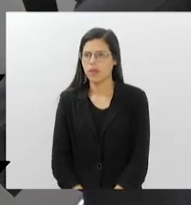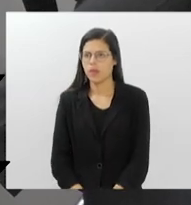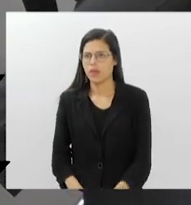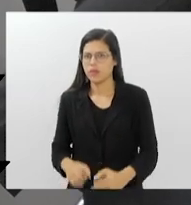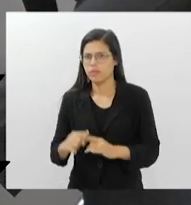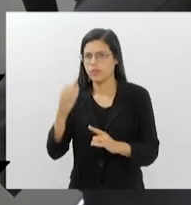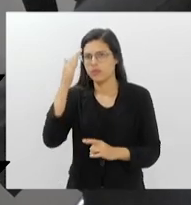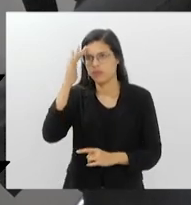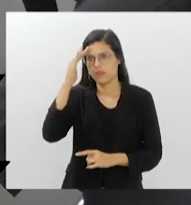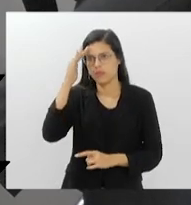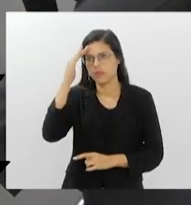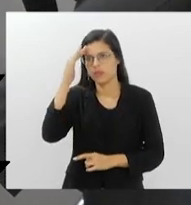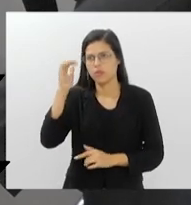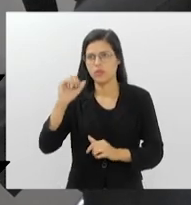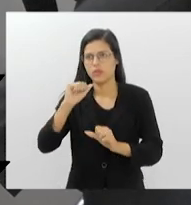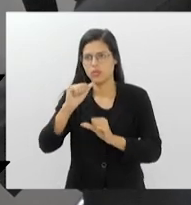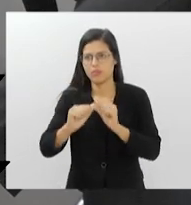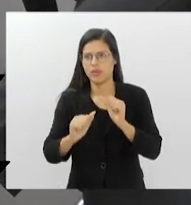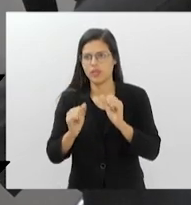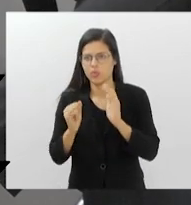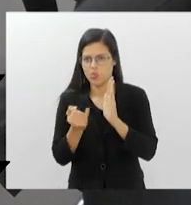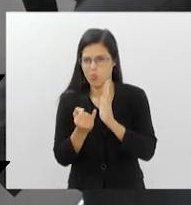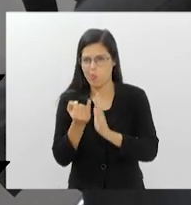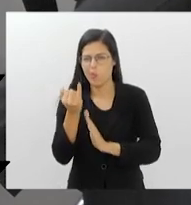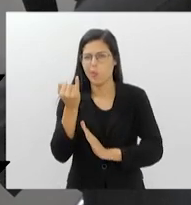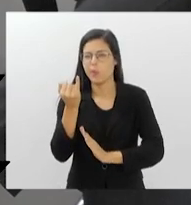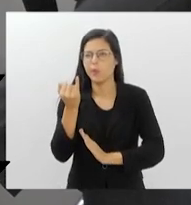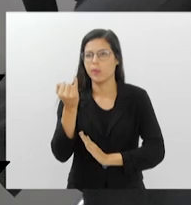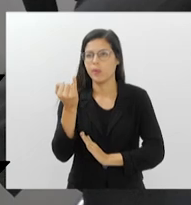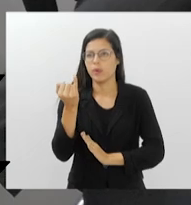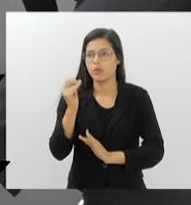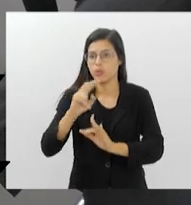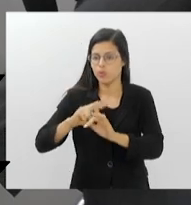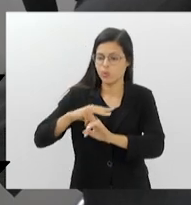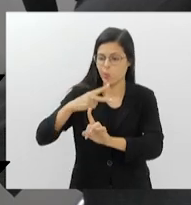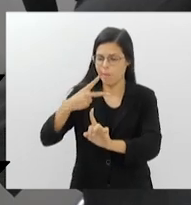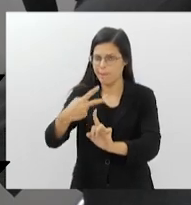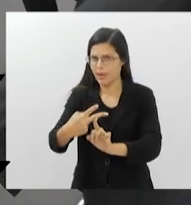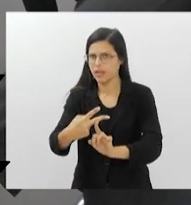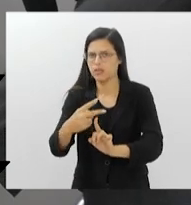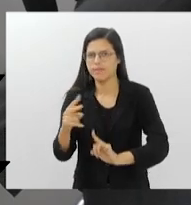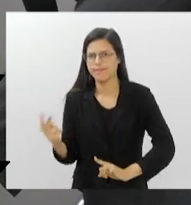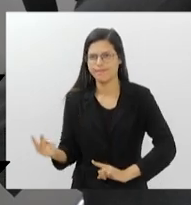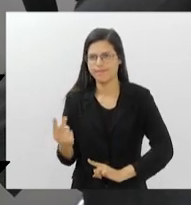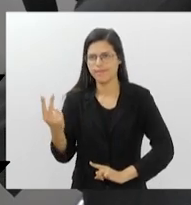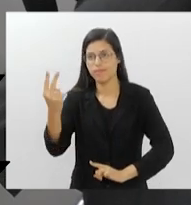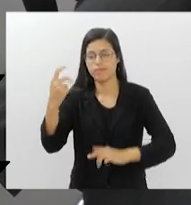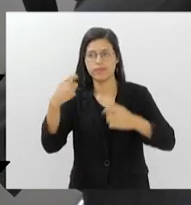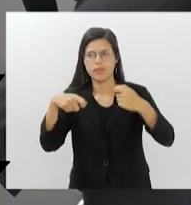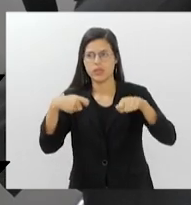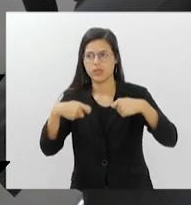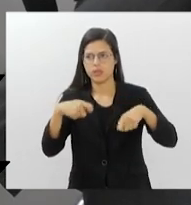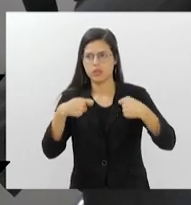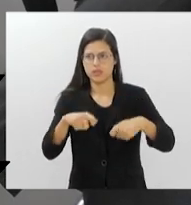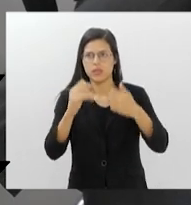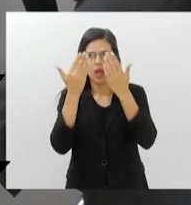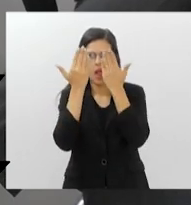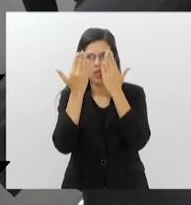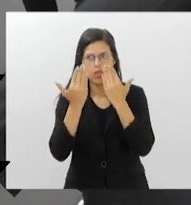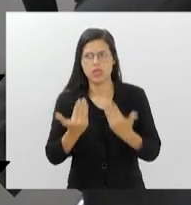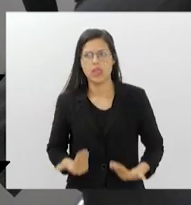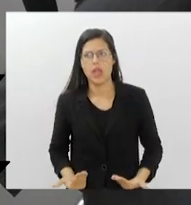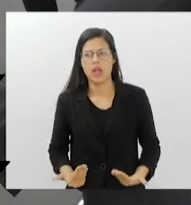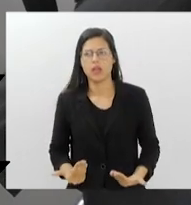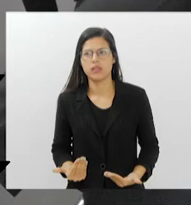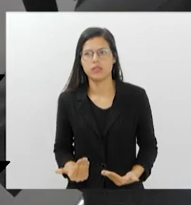você mexe no tributo da maneira que ele tá mexendo mais que dobrando o valor você precisa de uma análise